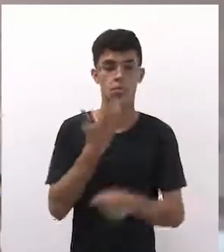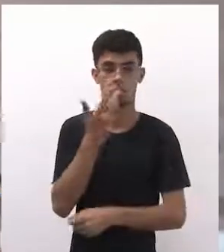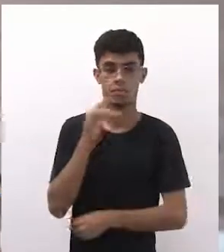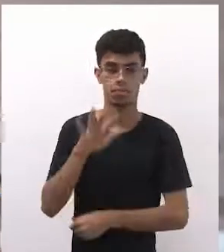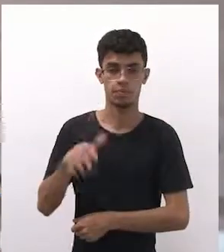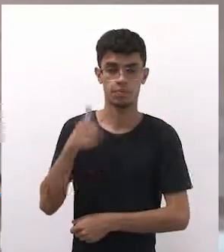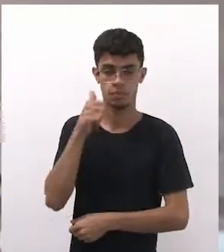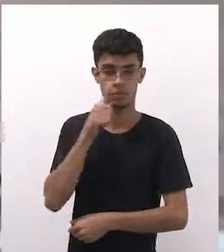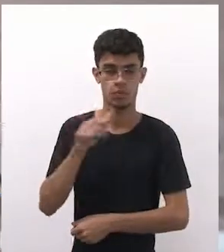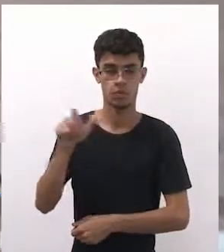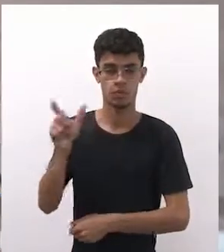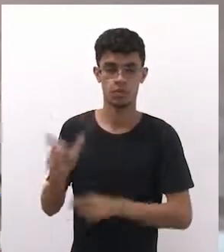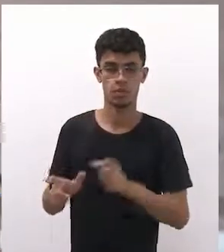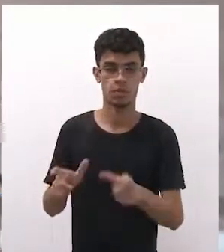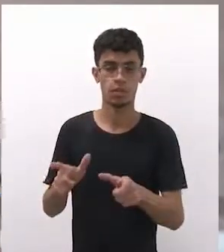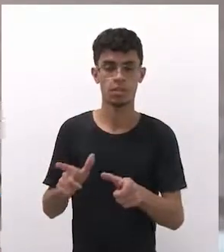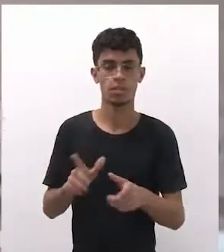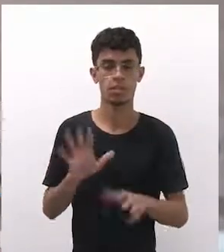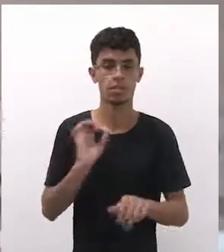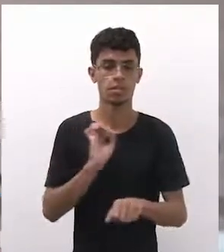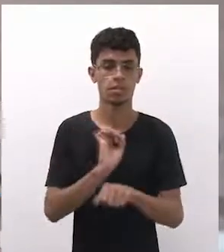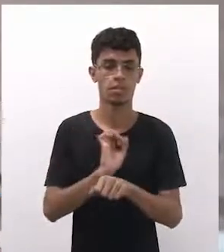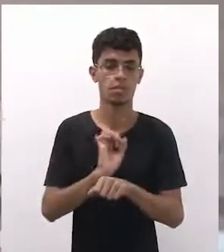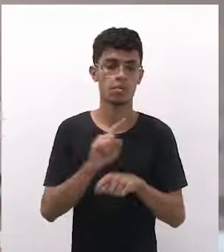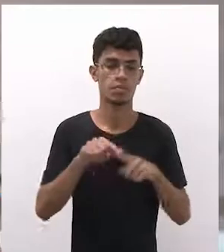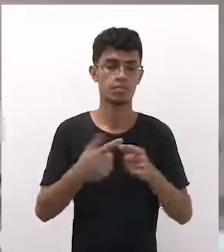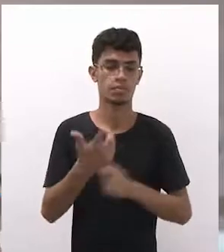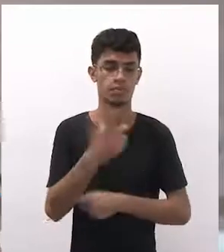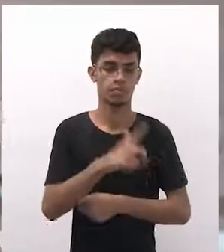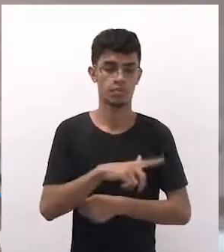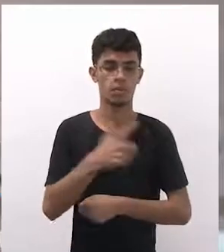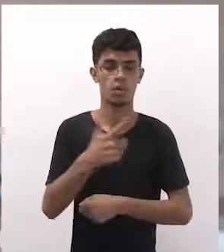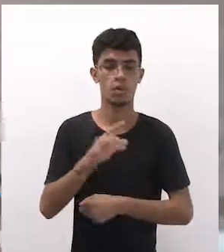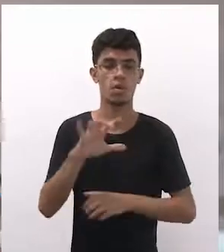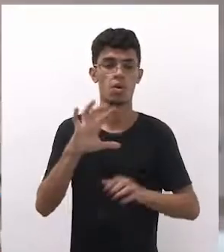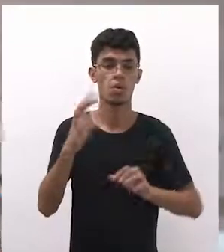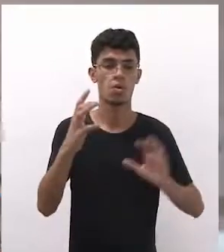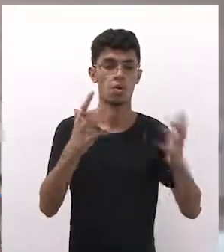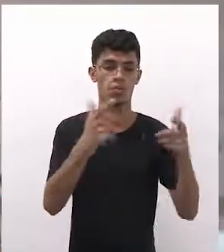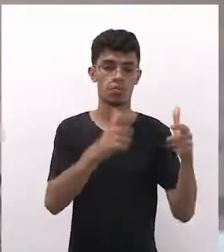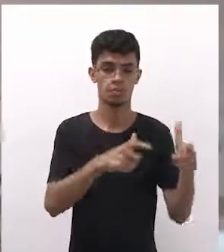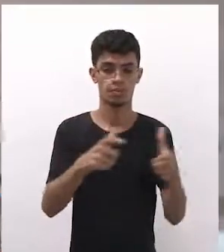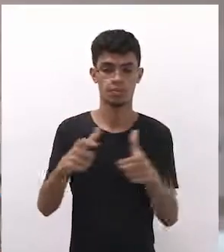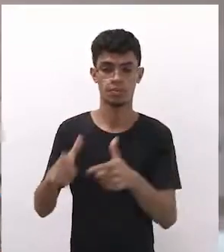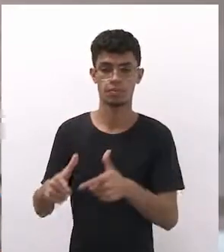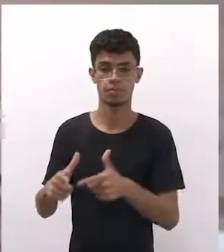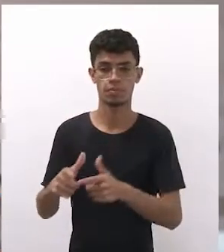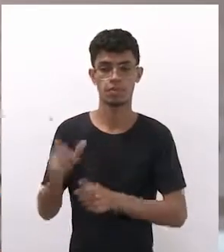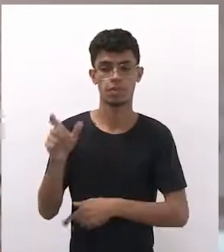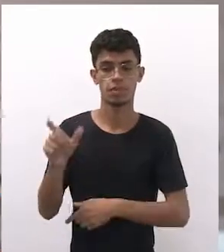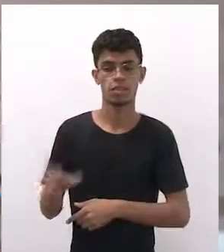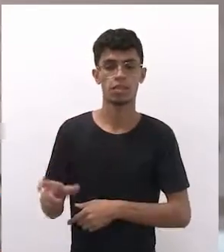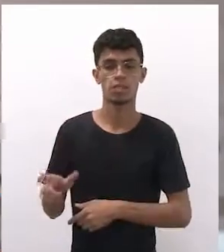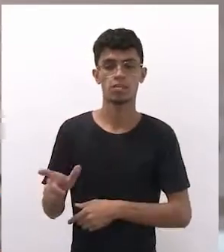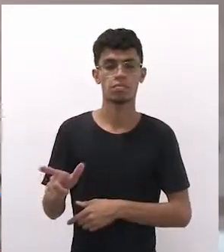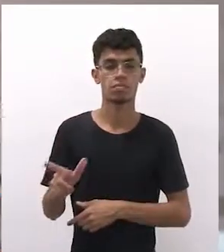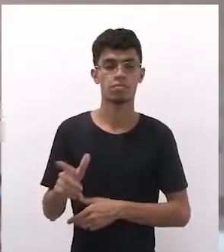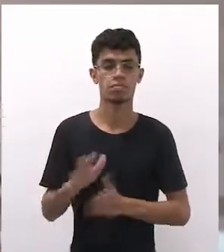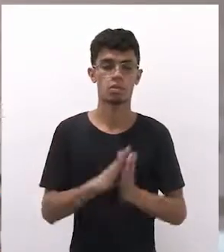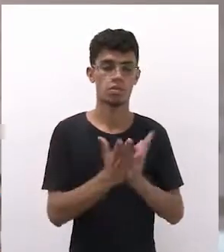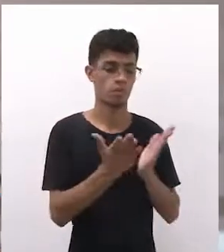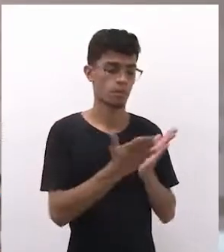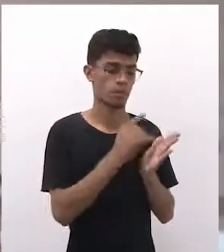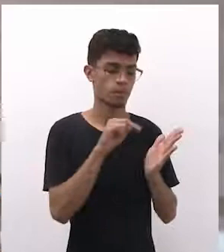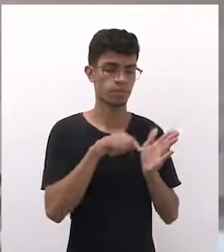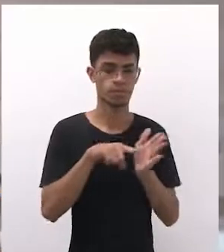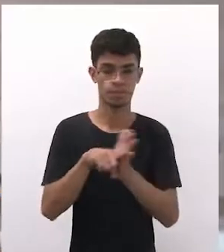contexto socioeconômico do Pará, mas que se repete em muitos outros lugares, E daí ela mostra, né, a pesquisa é